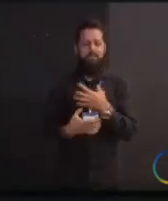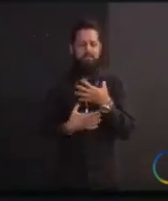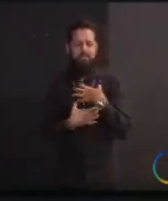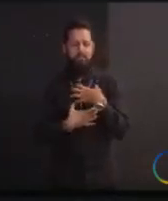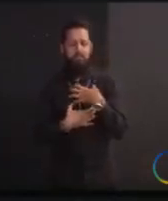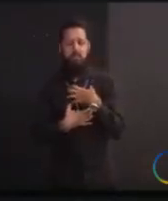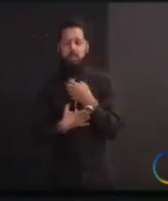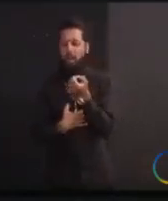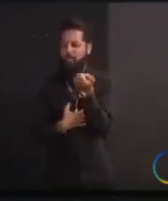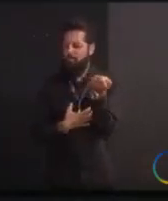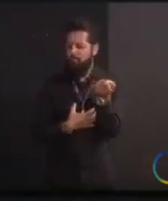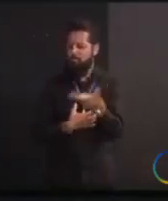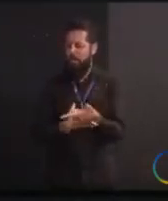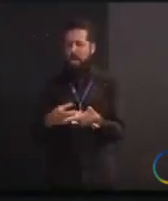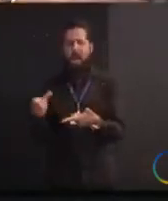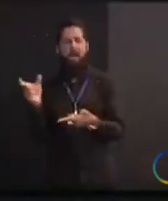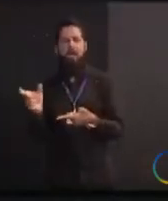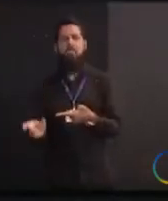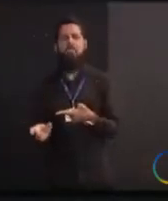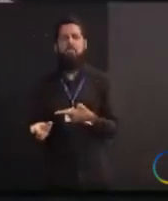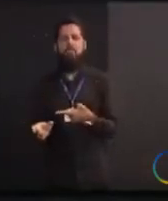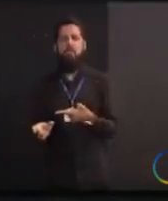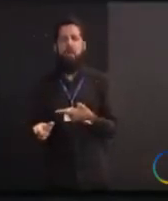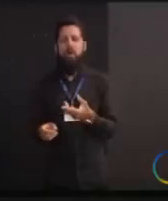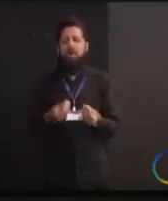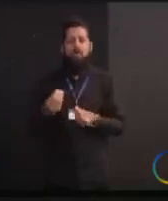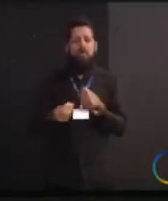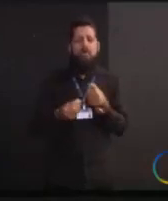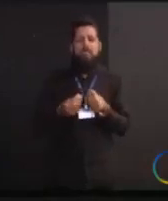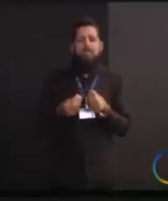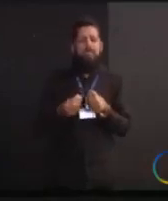Não é amar quem nos ama, é amar quem ele nunca viu.